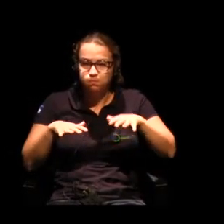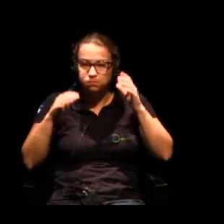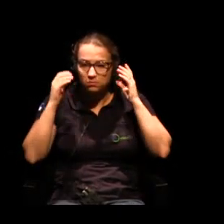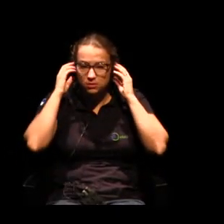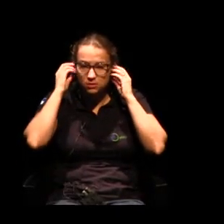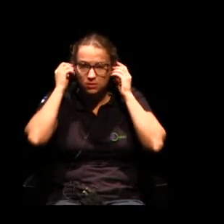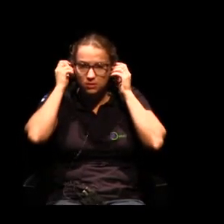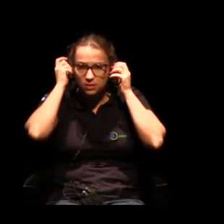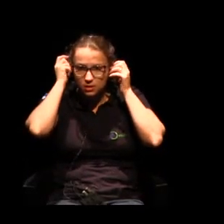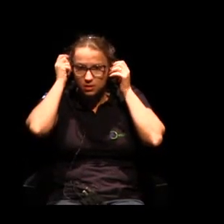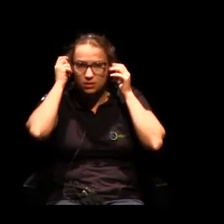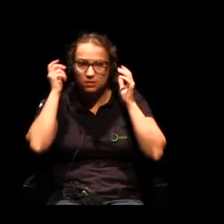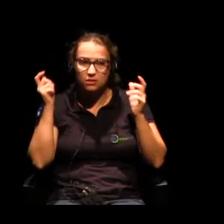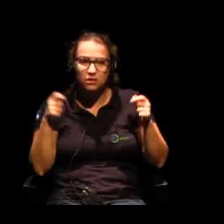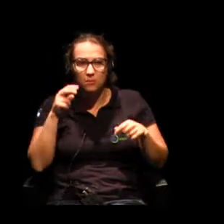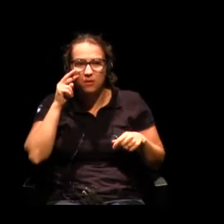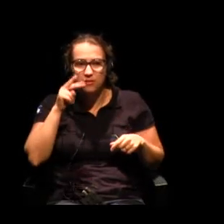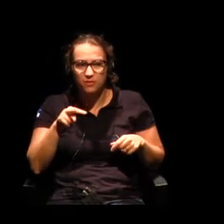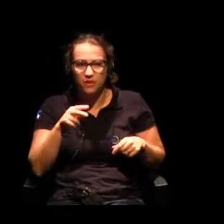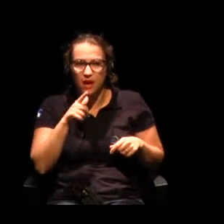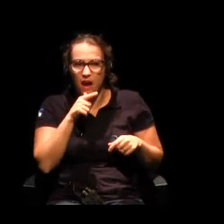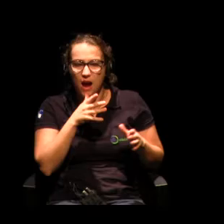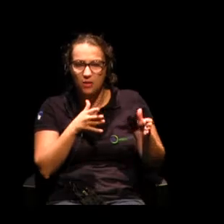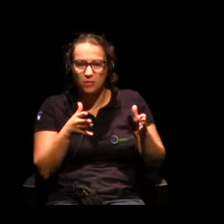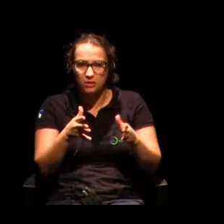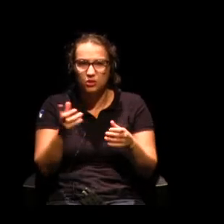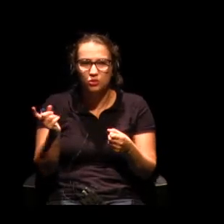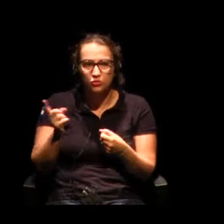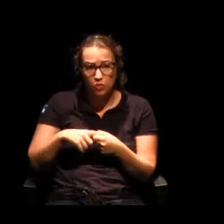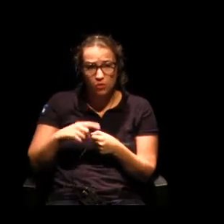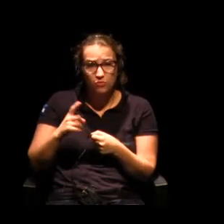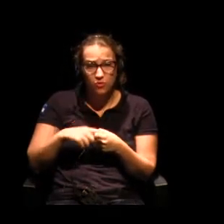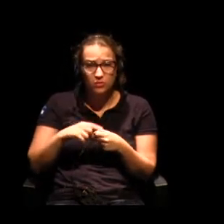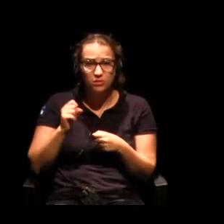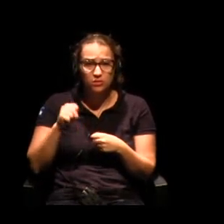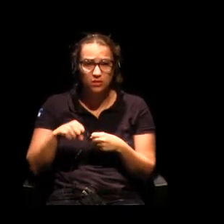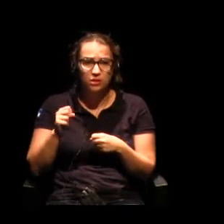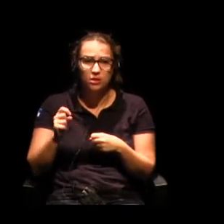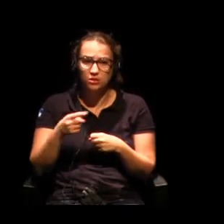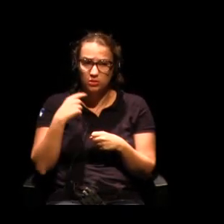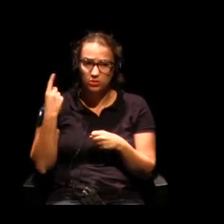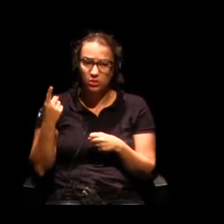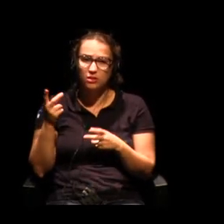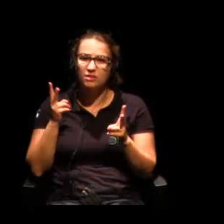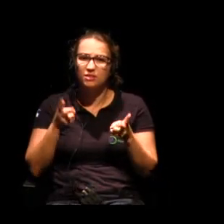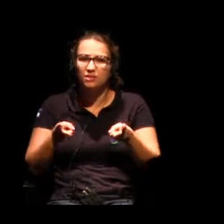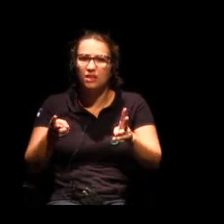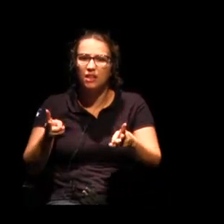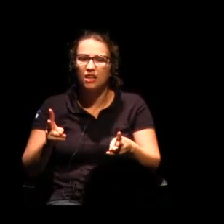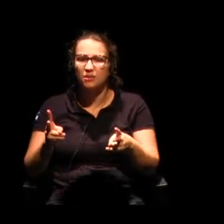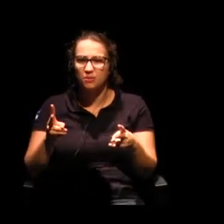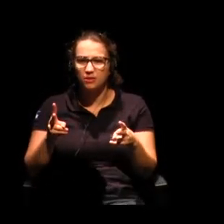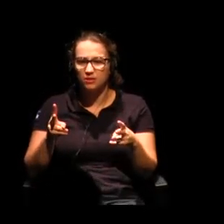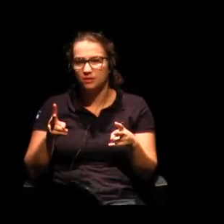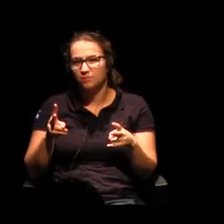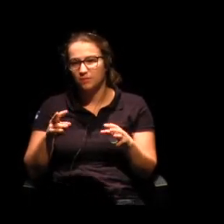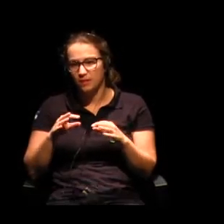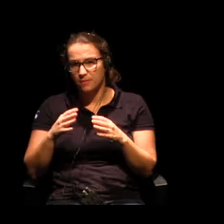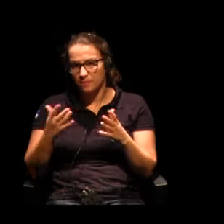em condições extremas de elevação do mar. Podemos ver essa linha de água continua voltando. Então nós